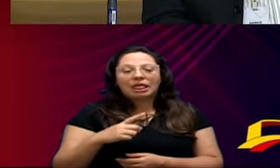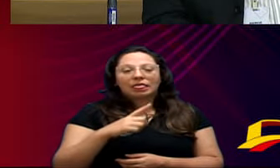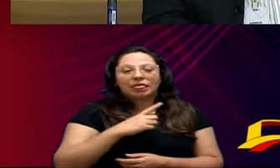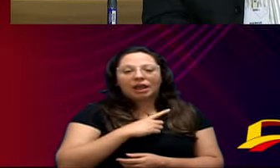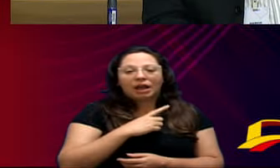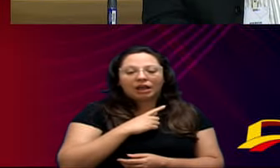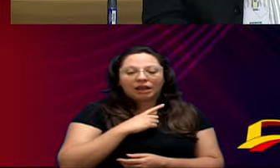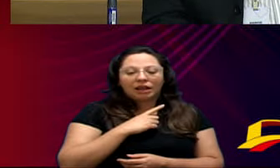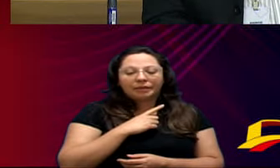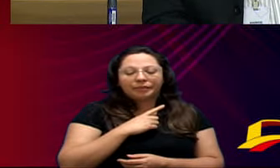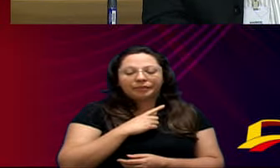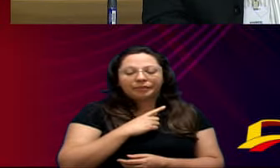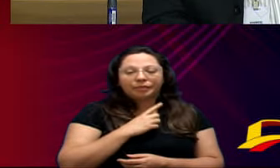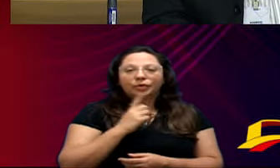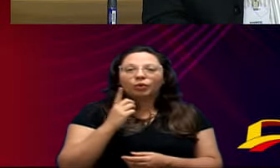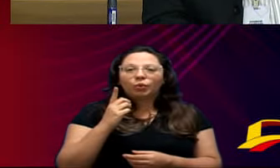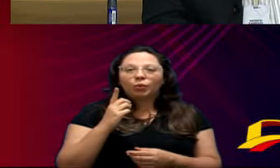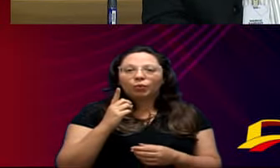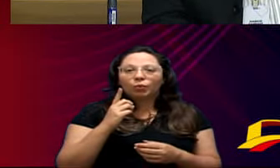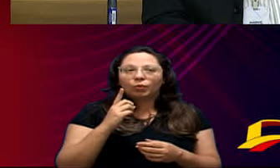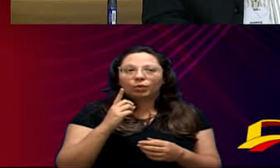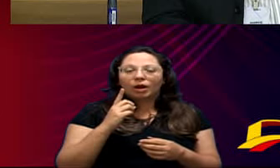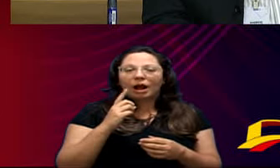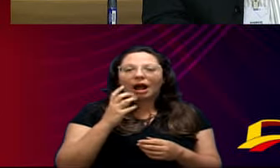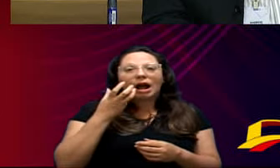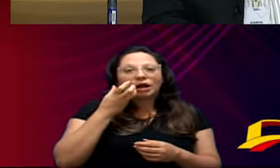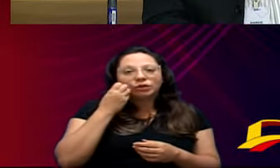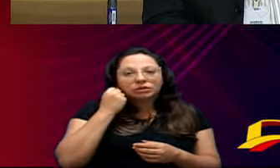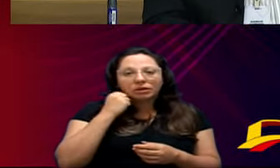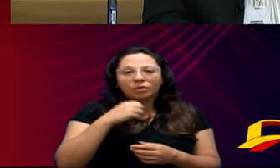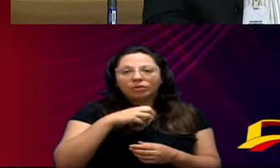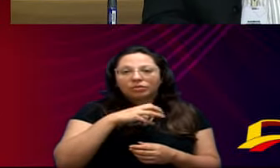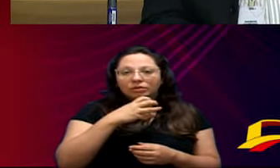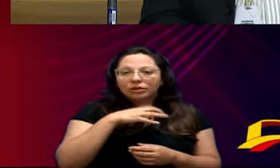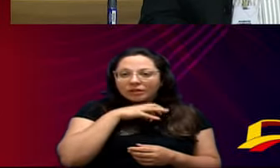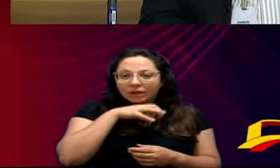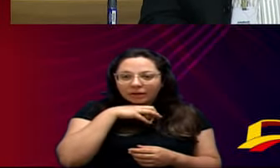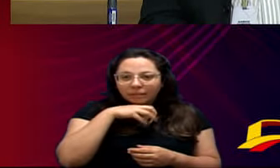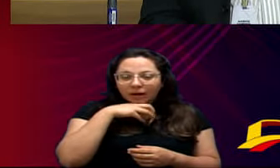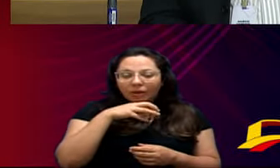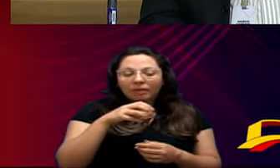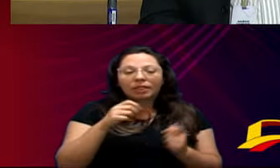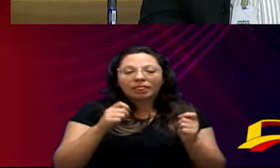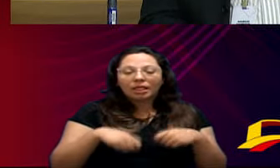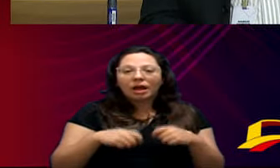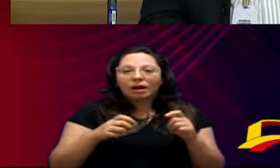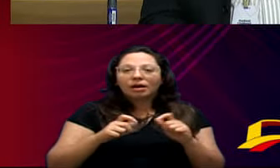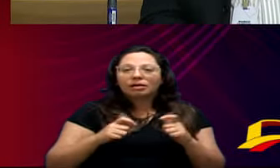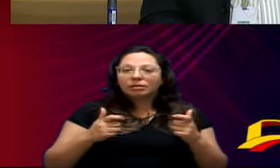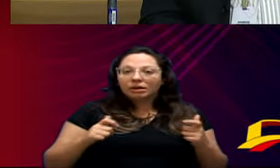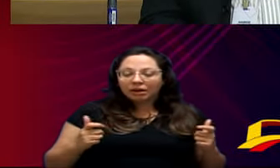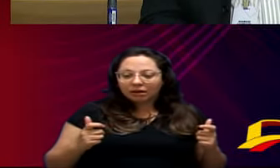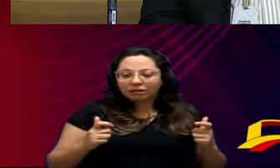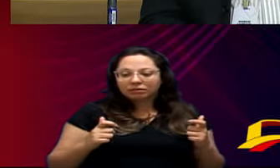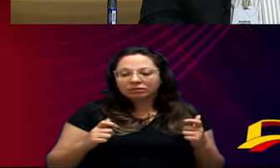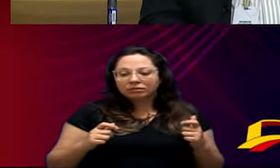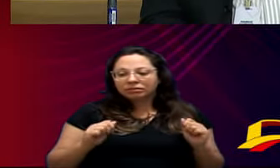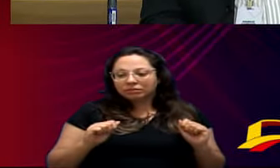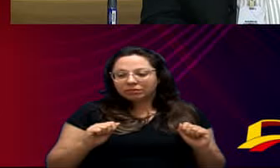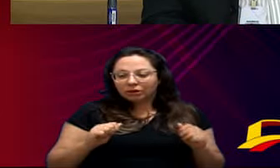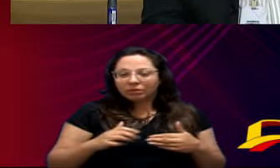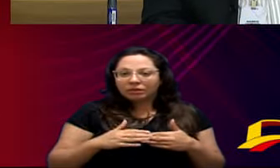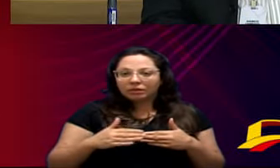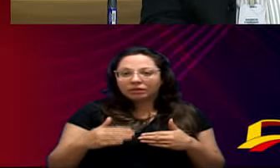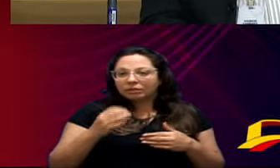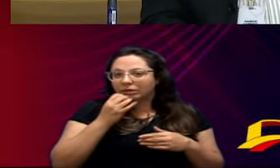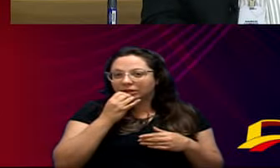um um um canal de comunicação para adoção desses animais mas podemos ampliar eh para talvez aí uma